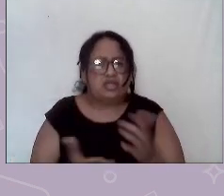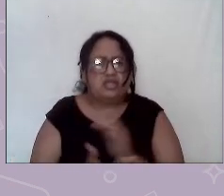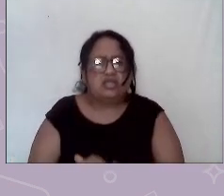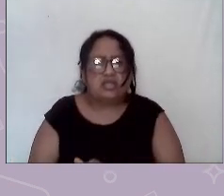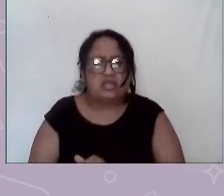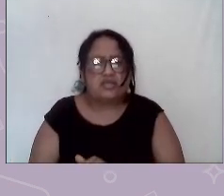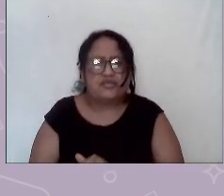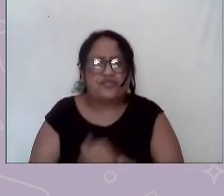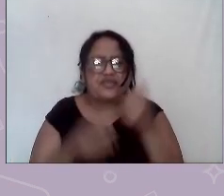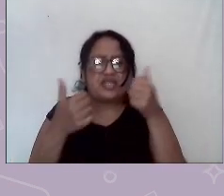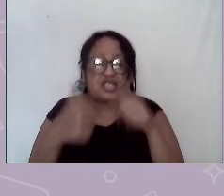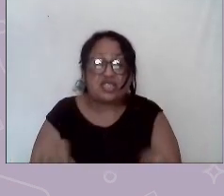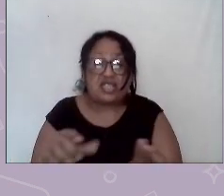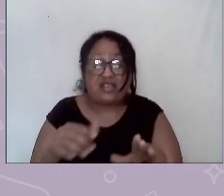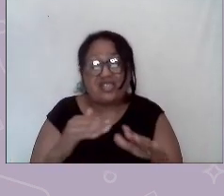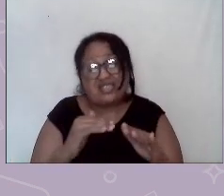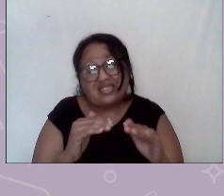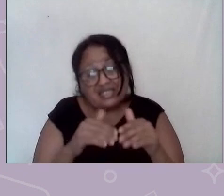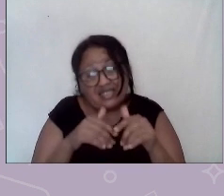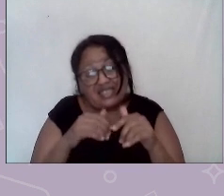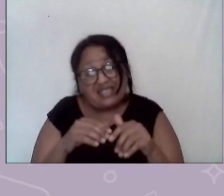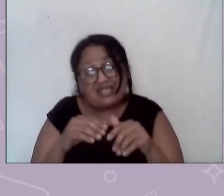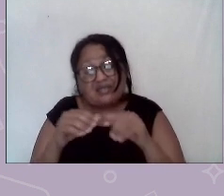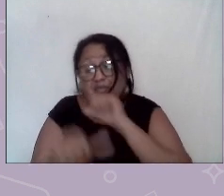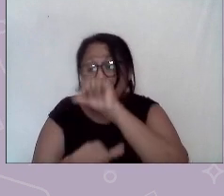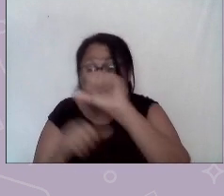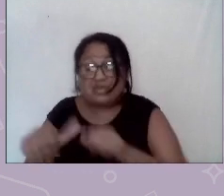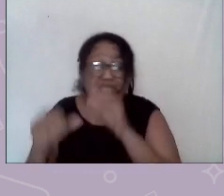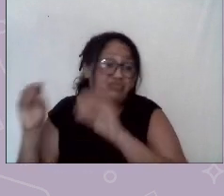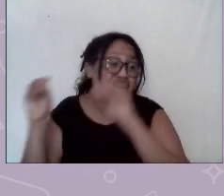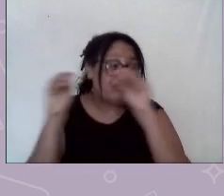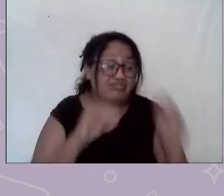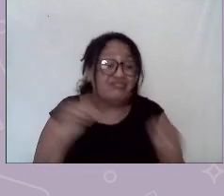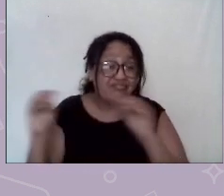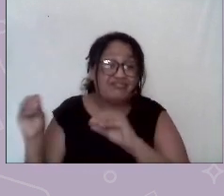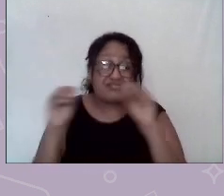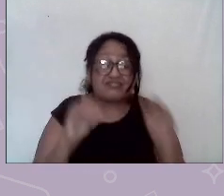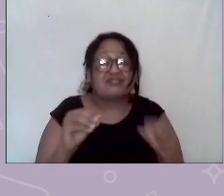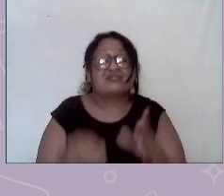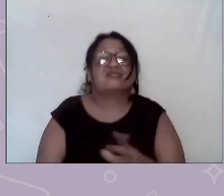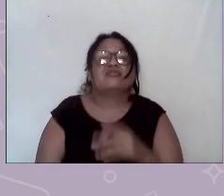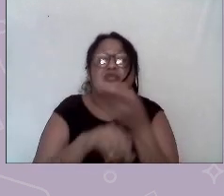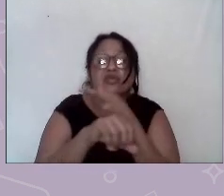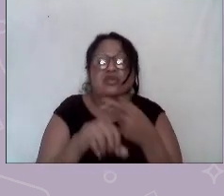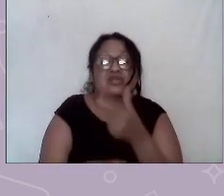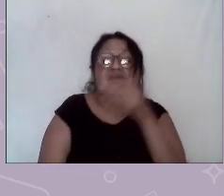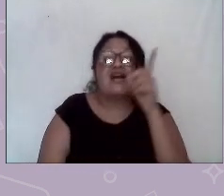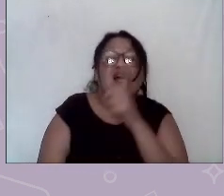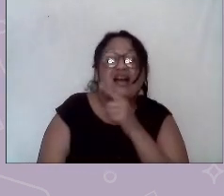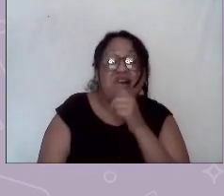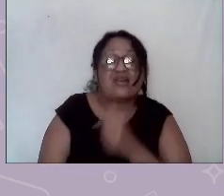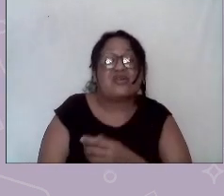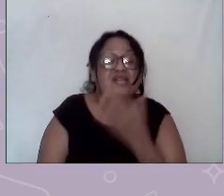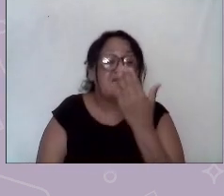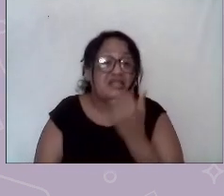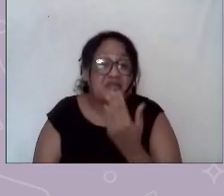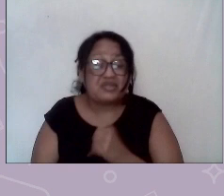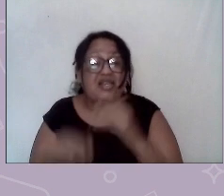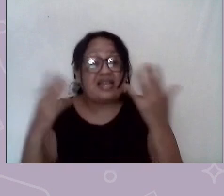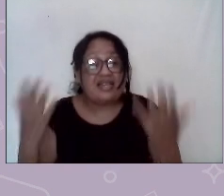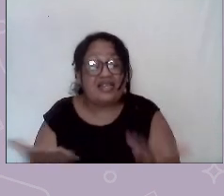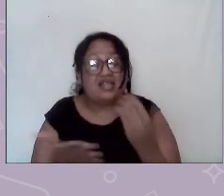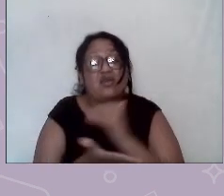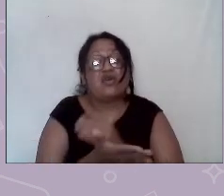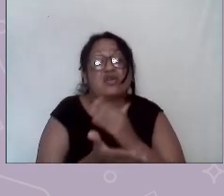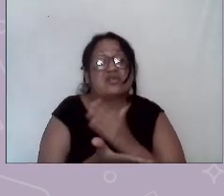estava em constantes deslocamentos em busca de água e de alimento ele se sedentariza e começa